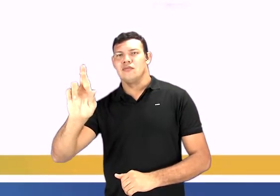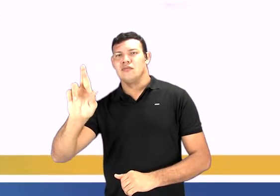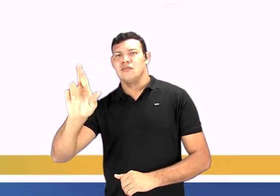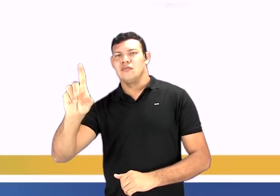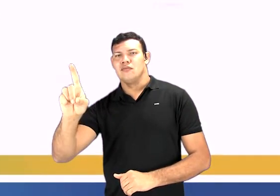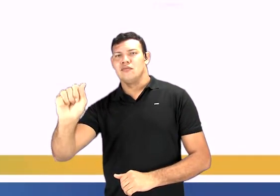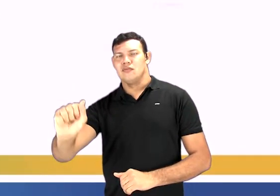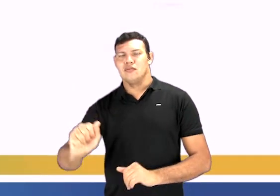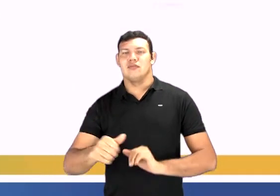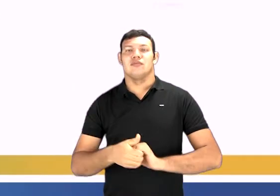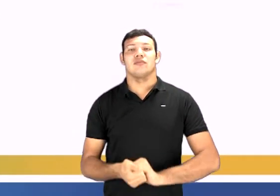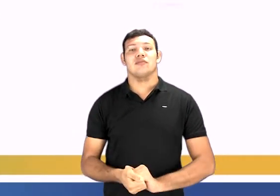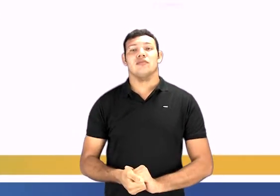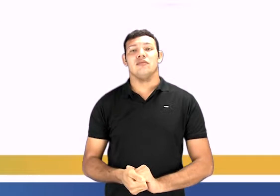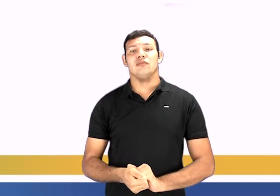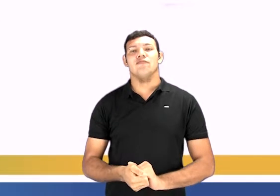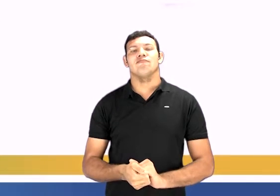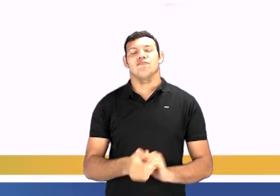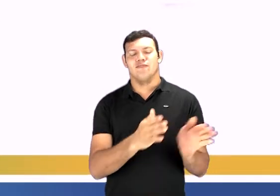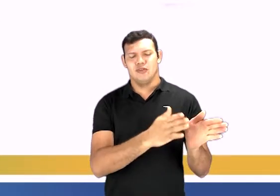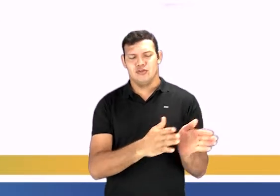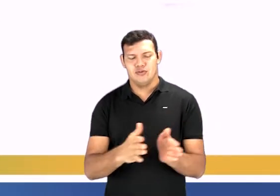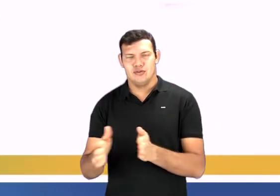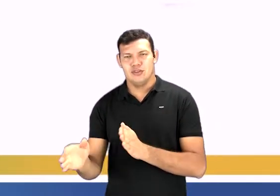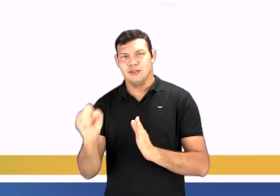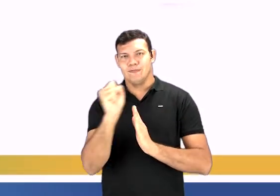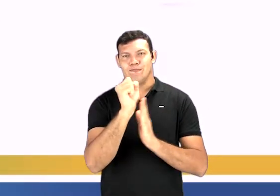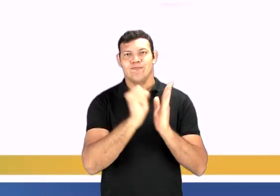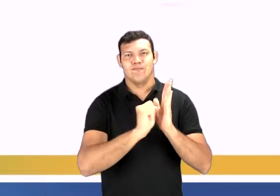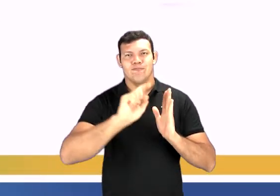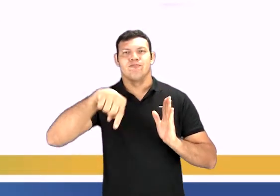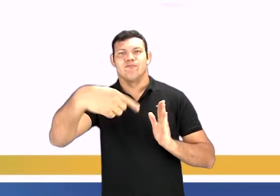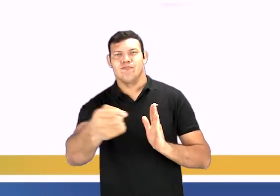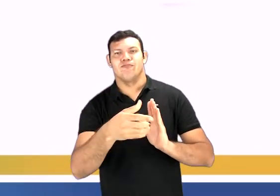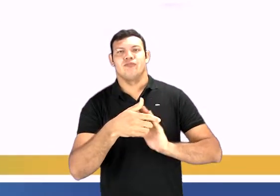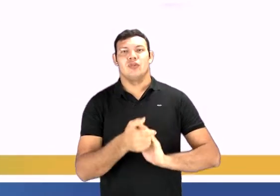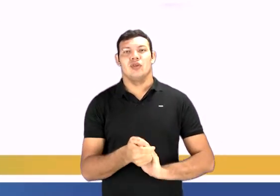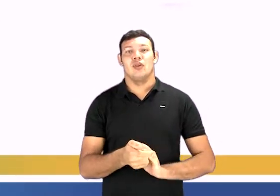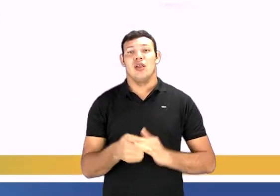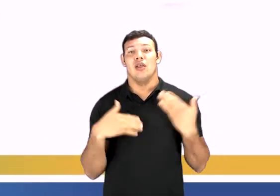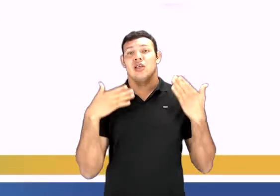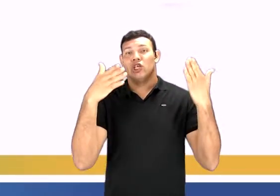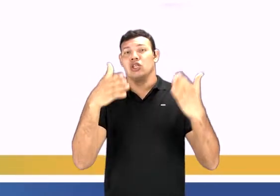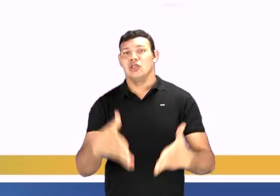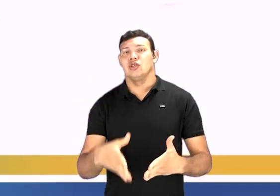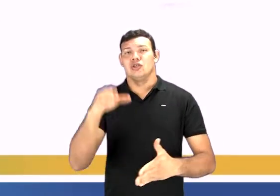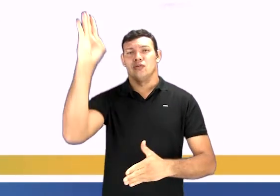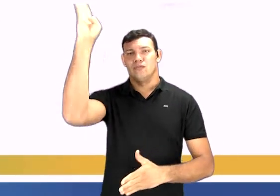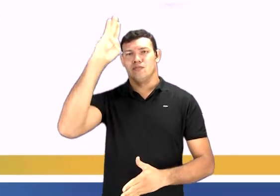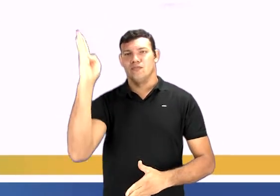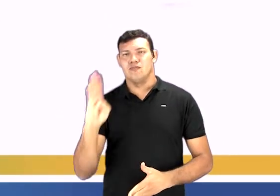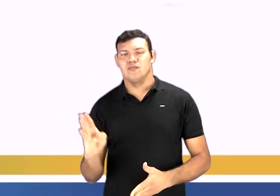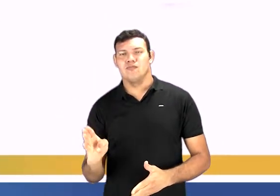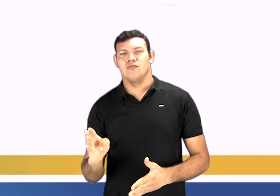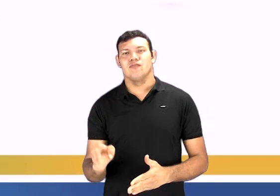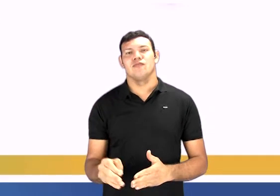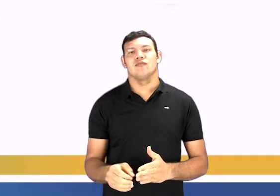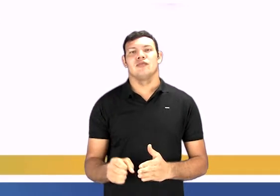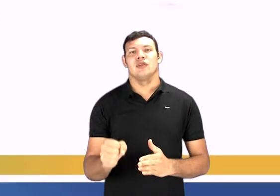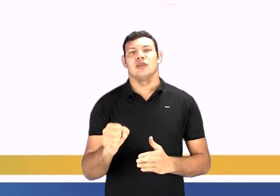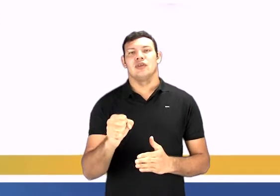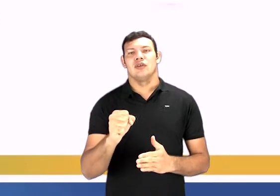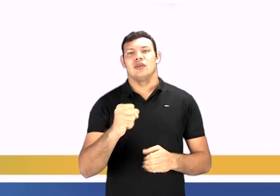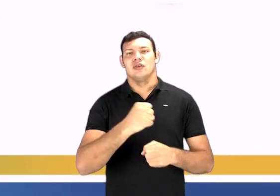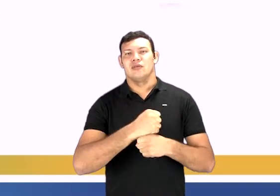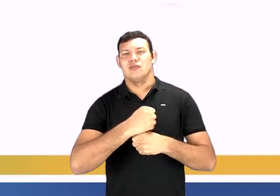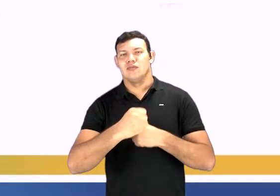Prolongaram-se até a metade do século seguinte, chegando ao Brasil em torno dos anos 20. Nessa época,